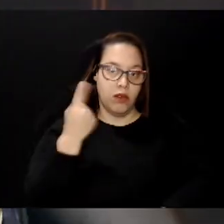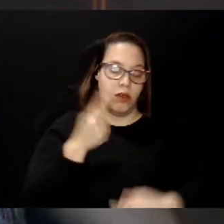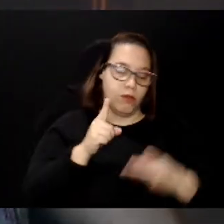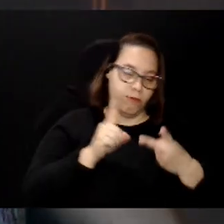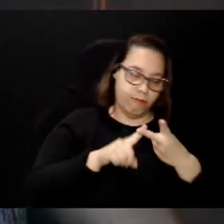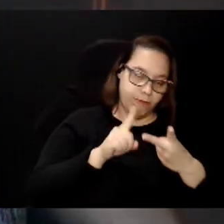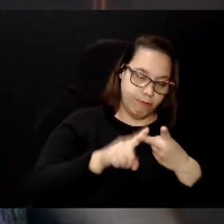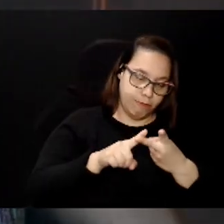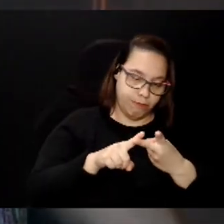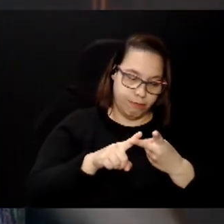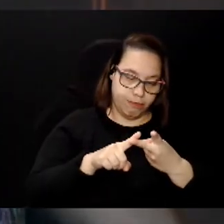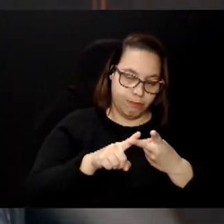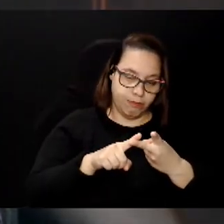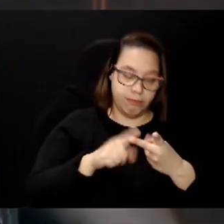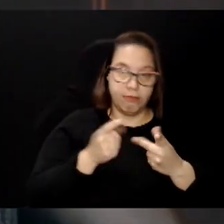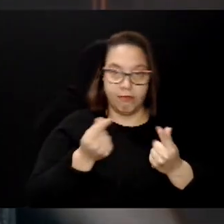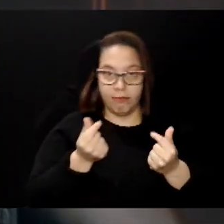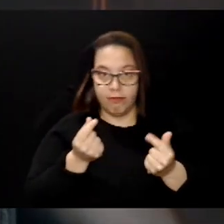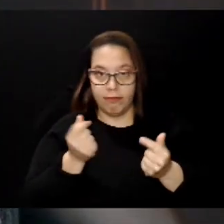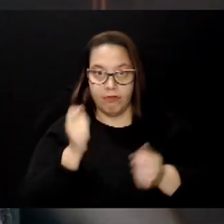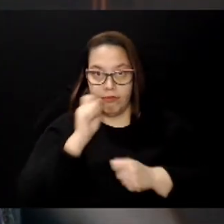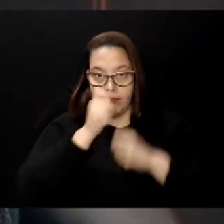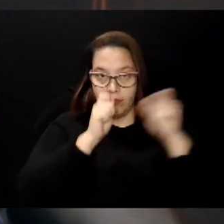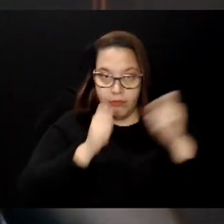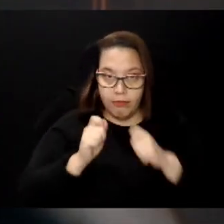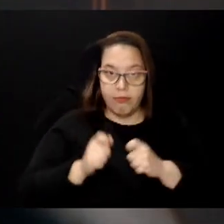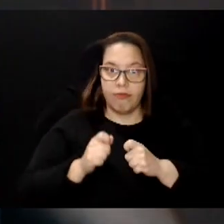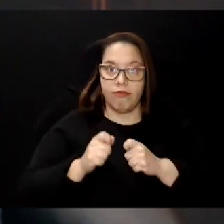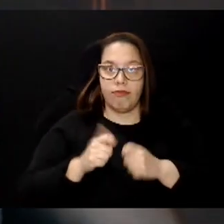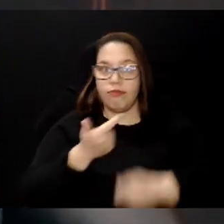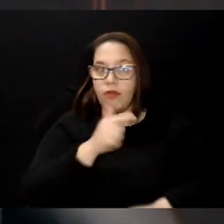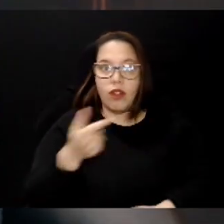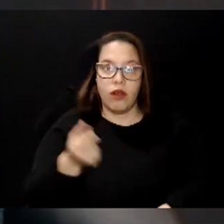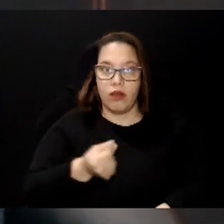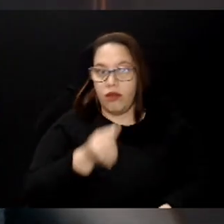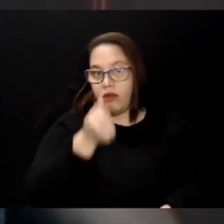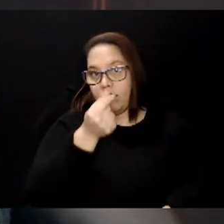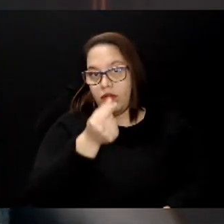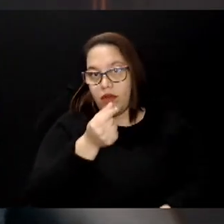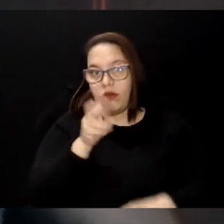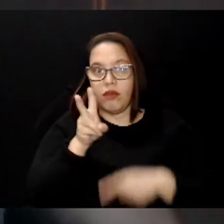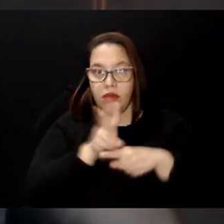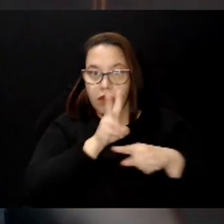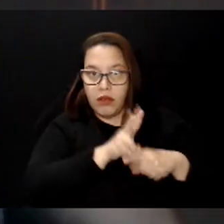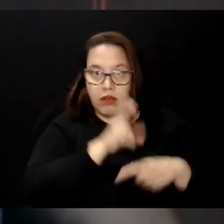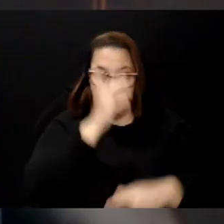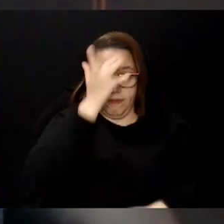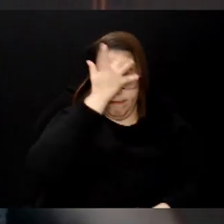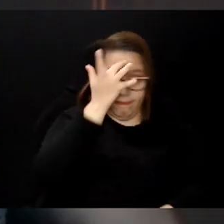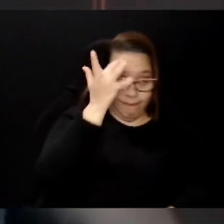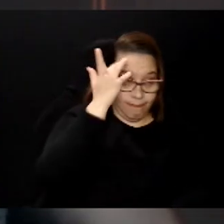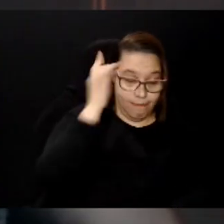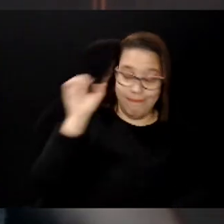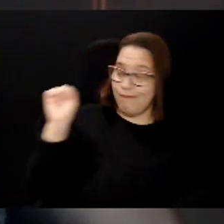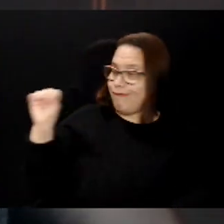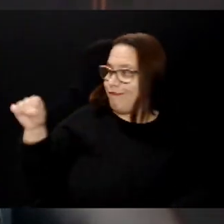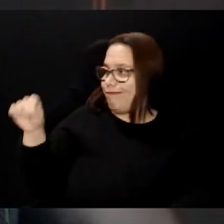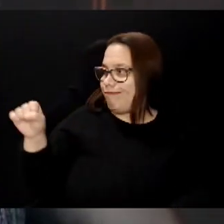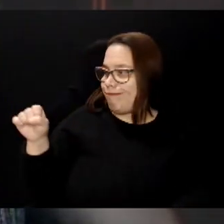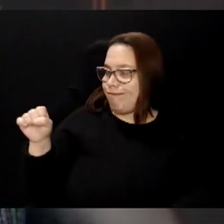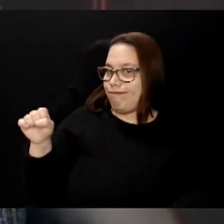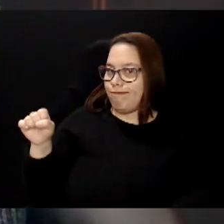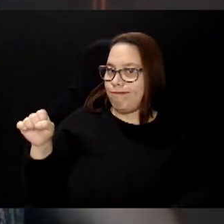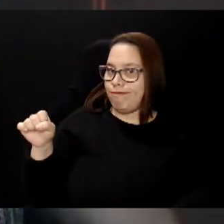com os seus custos, sem dinheiro para cuidar da saúde mental. Exato. E na saúde pública a